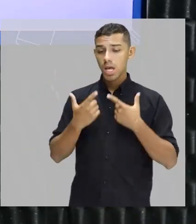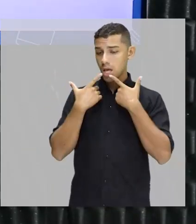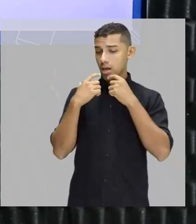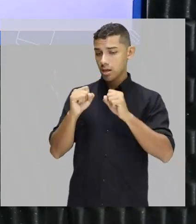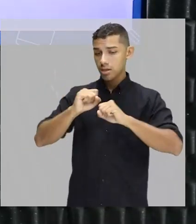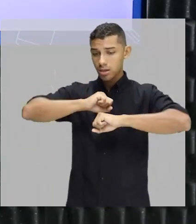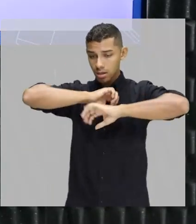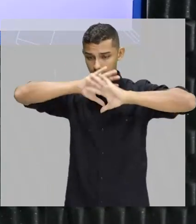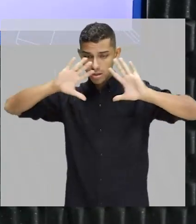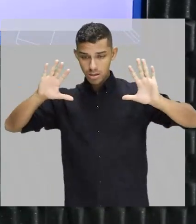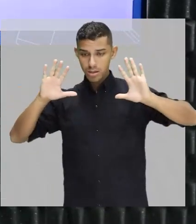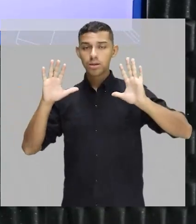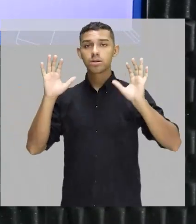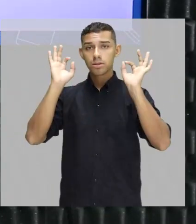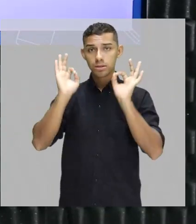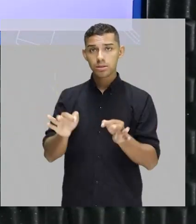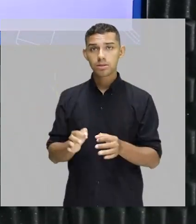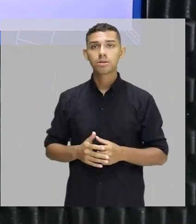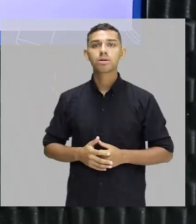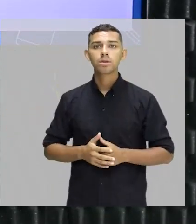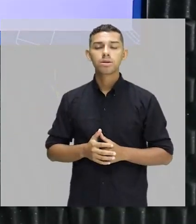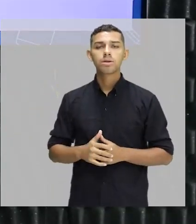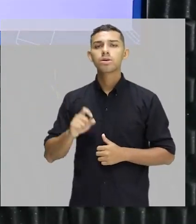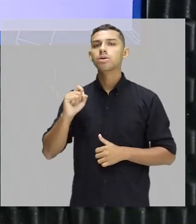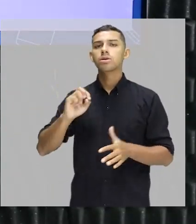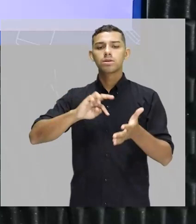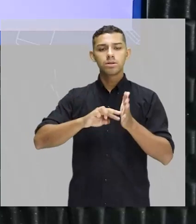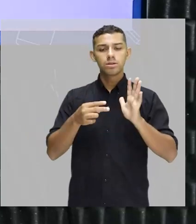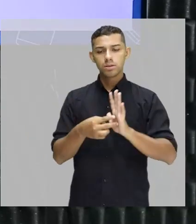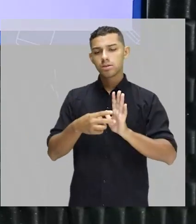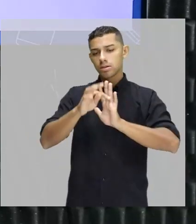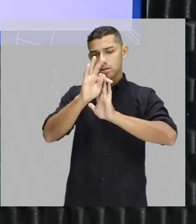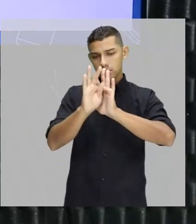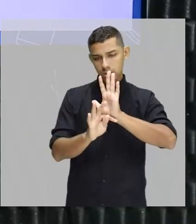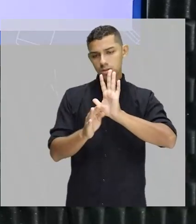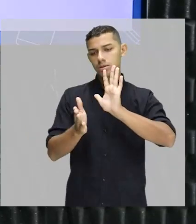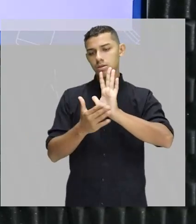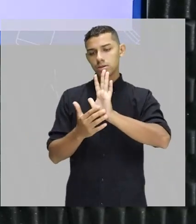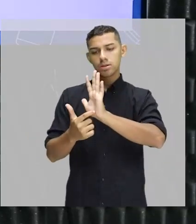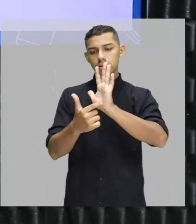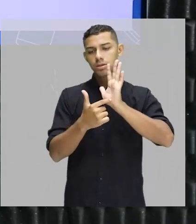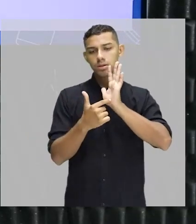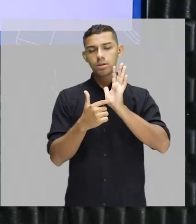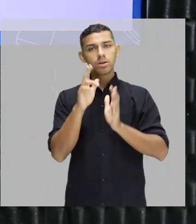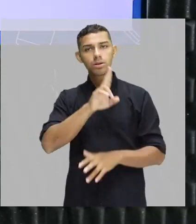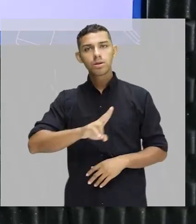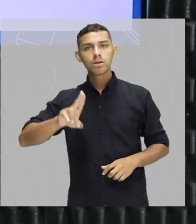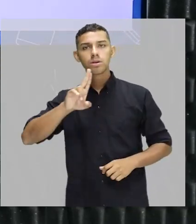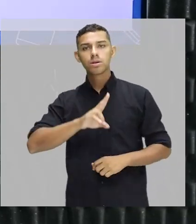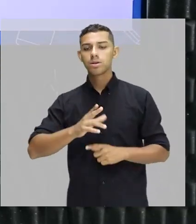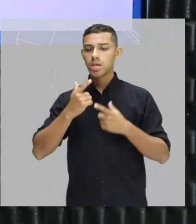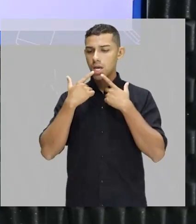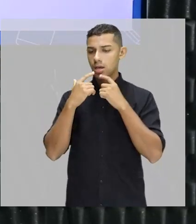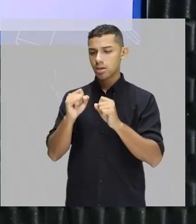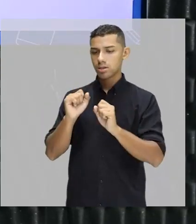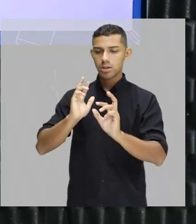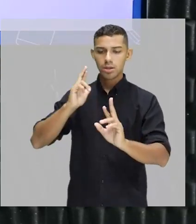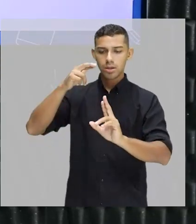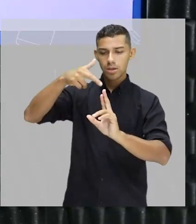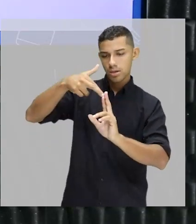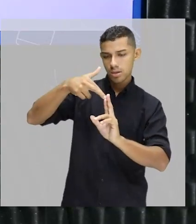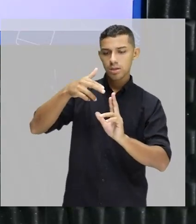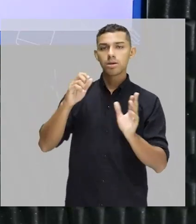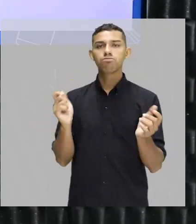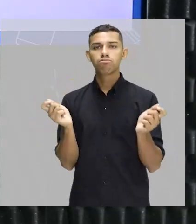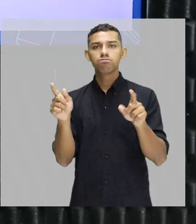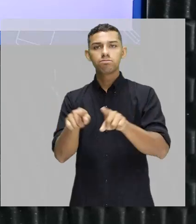é clara e concisa. O que é o texto expositivo? O texto expositivo ele vai fazer muito uso da linguagem referencial,